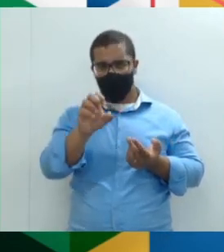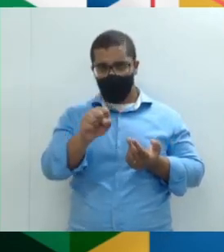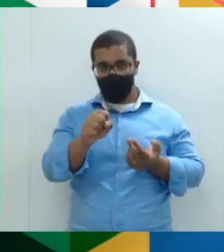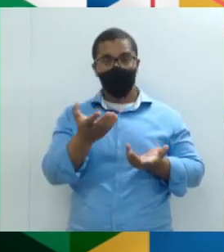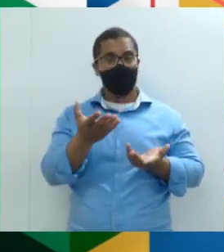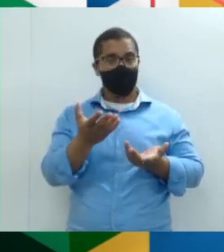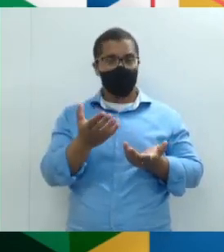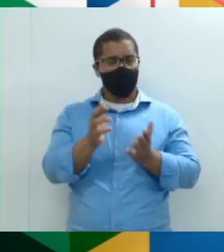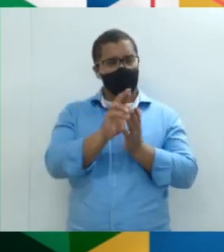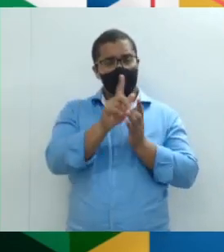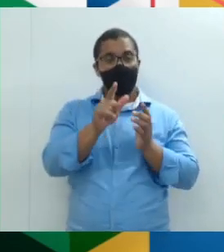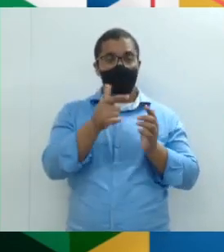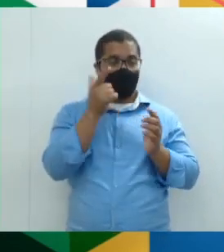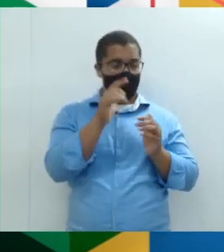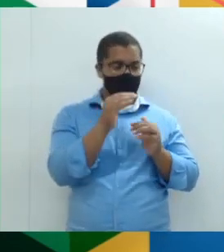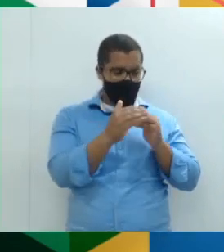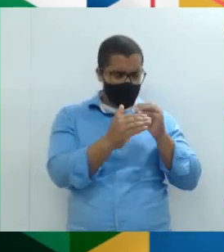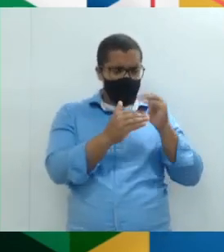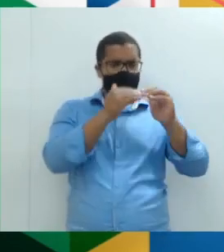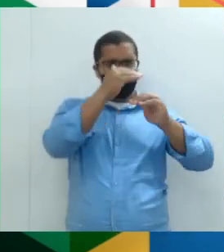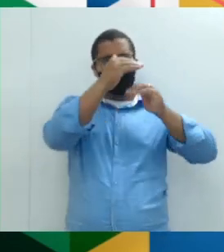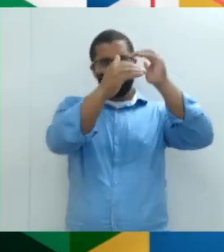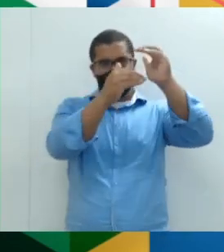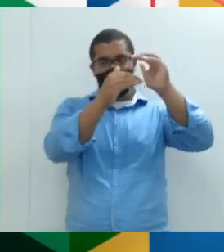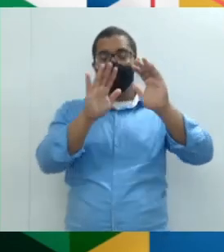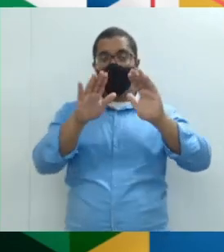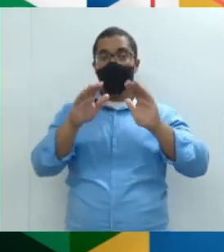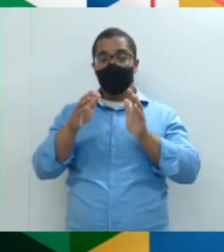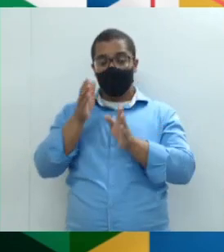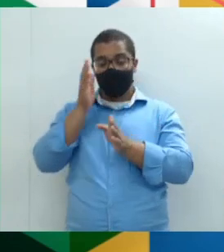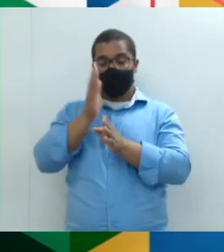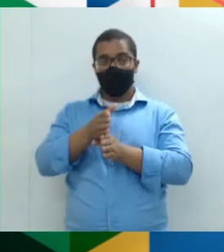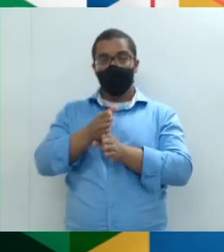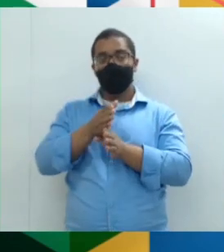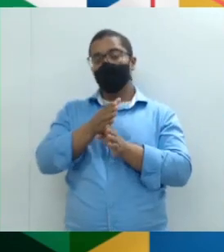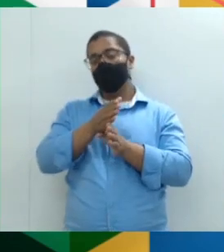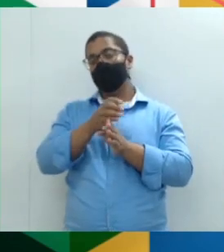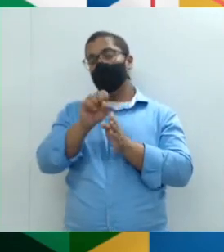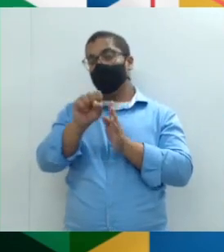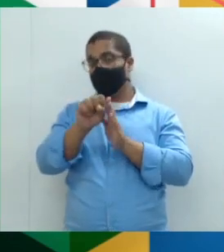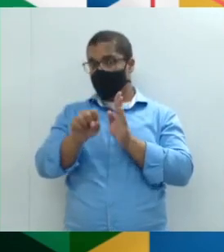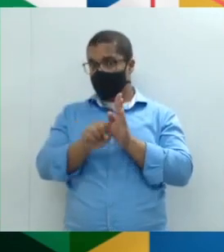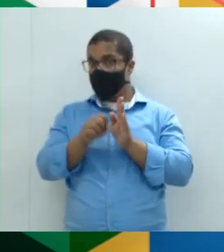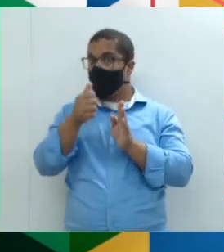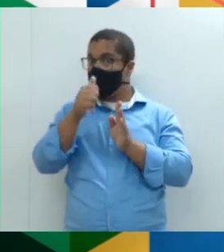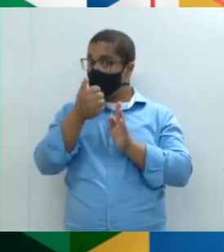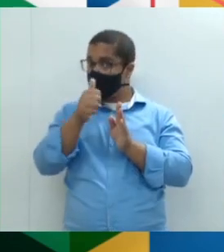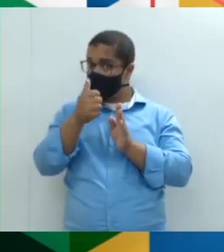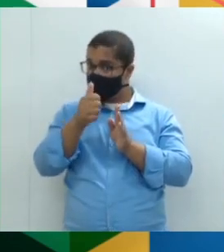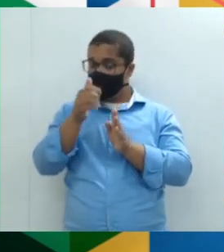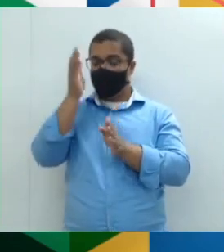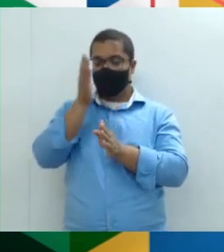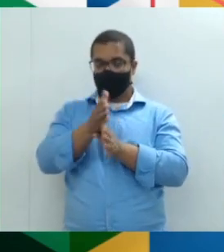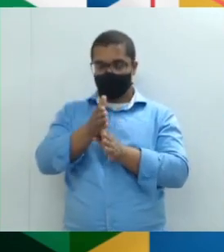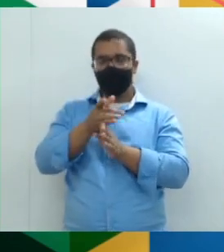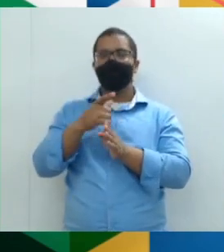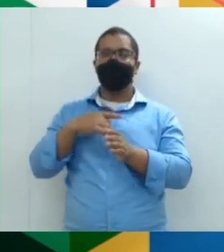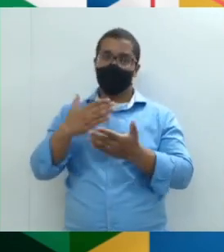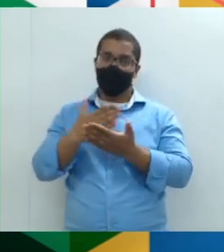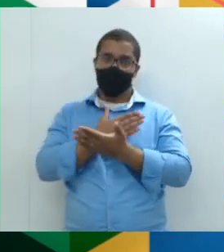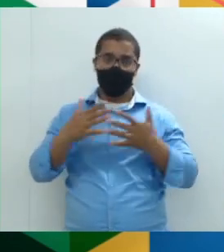e só estão progredindo. No instante em que você verifica o século XI chegar, ali algumas confusões